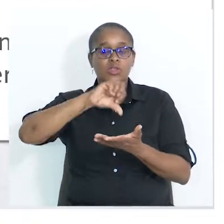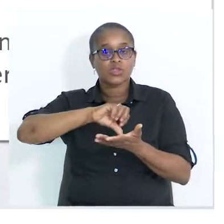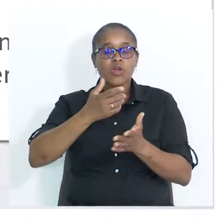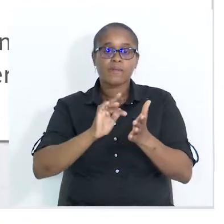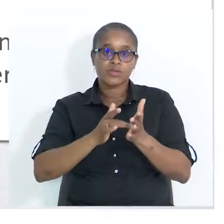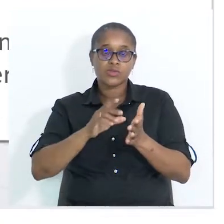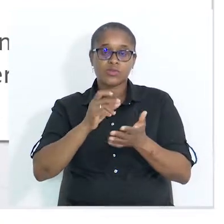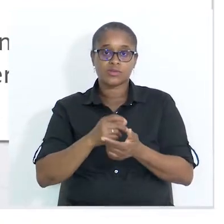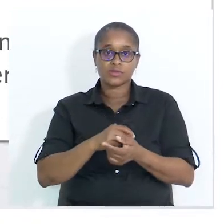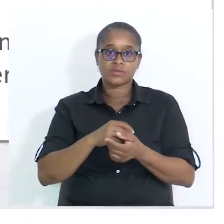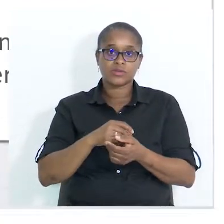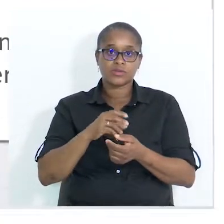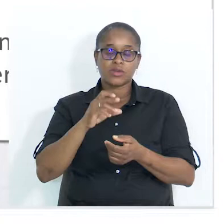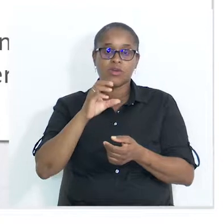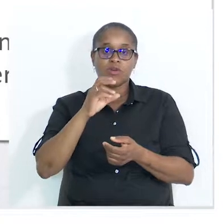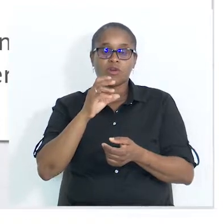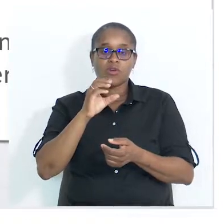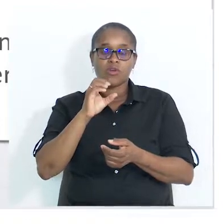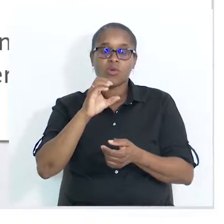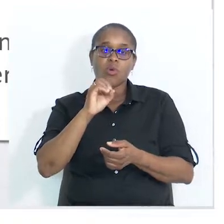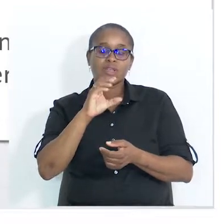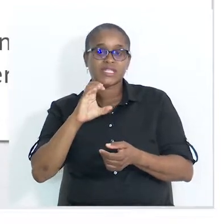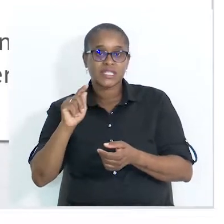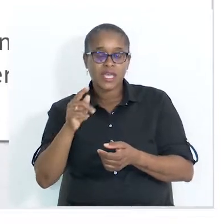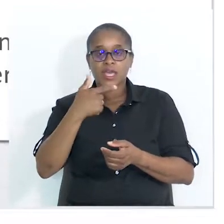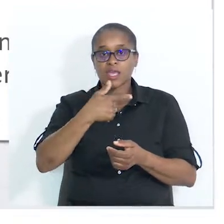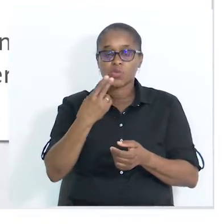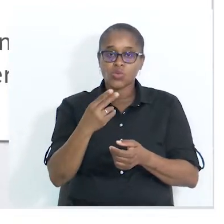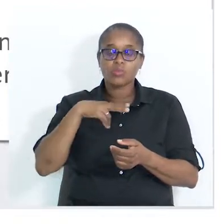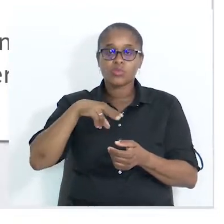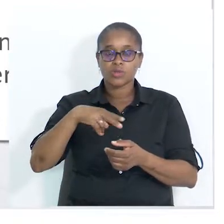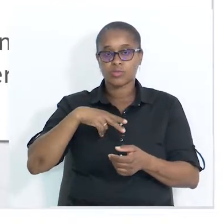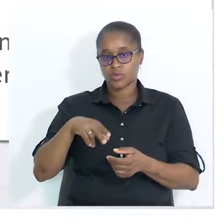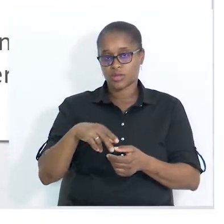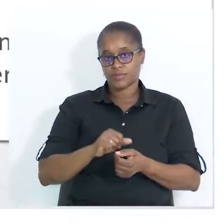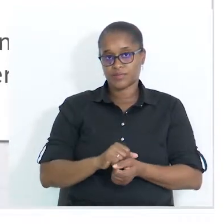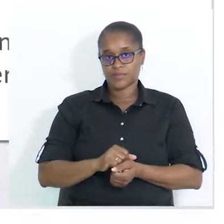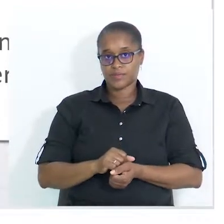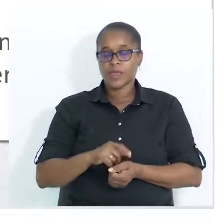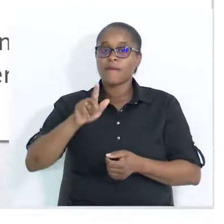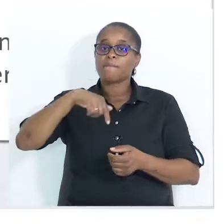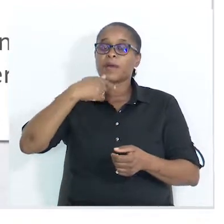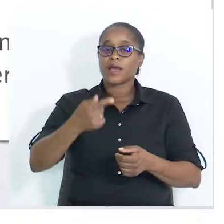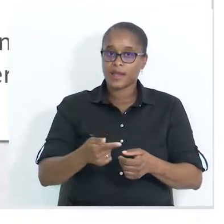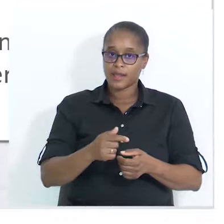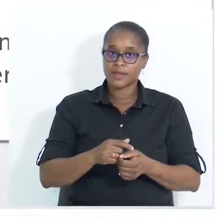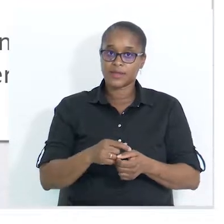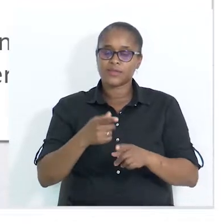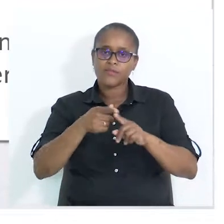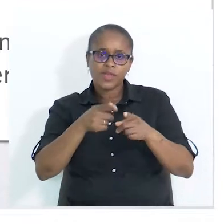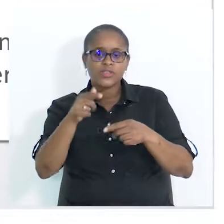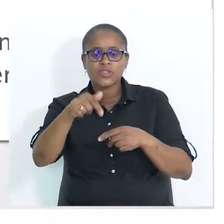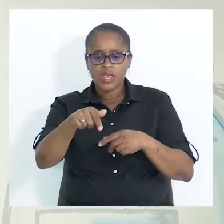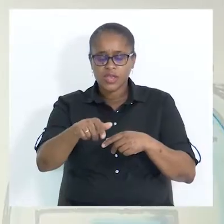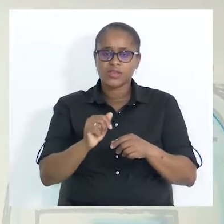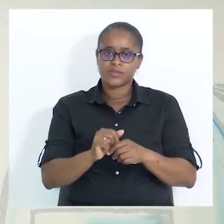você é o tu do português em Portugal. Para além dessas diferenças que tu tens